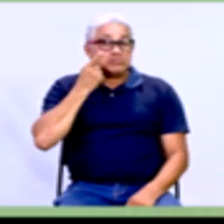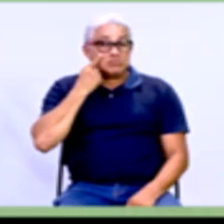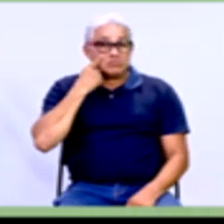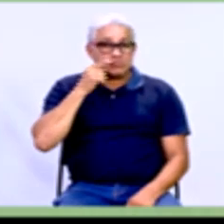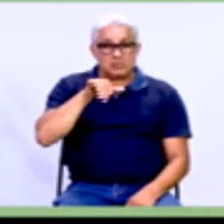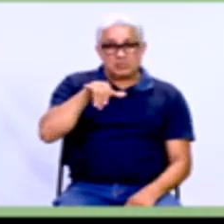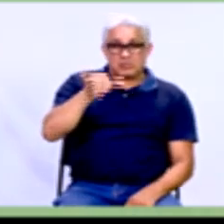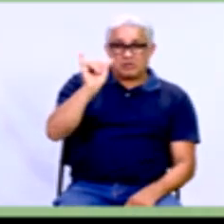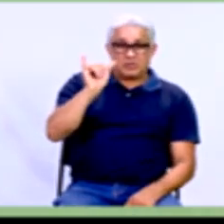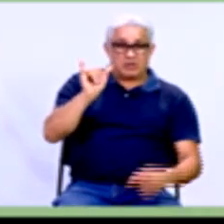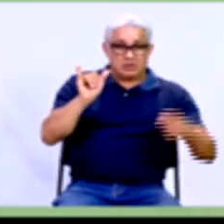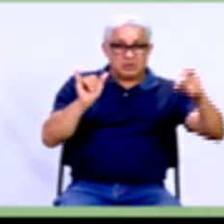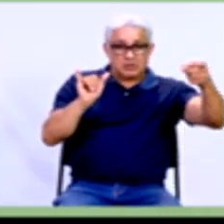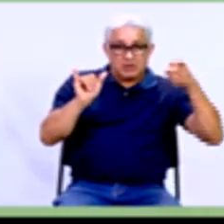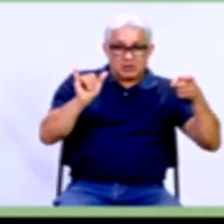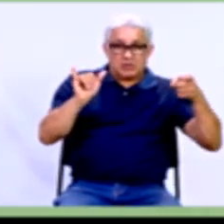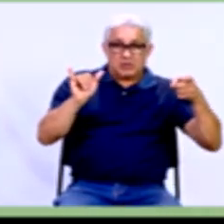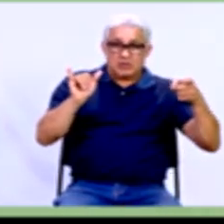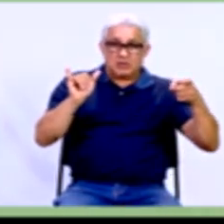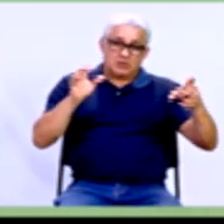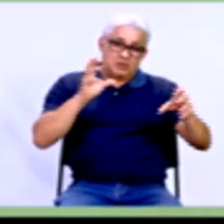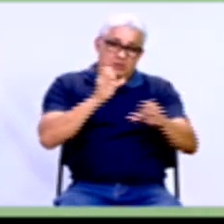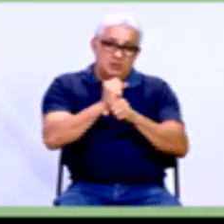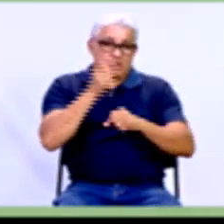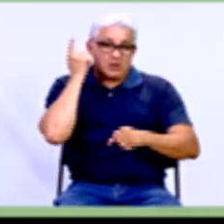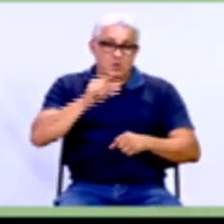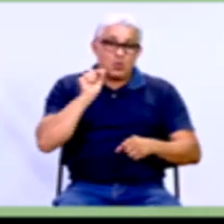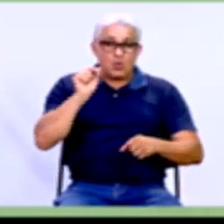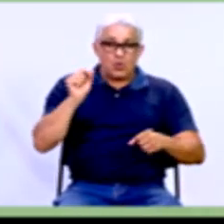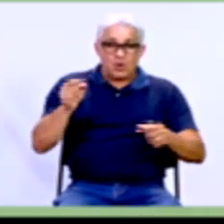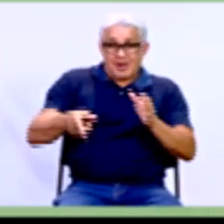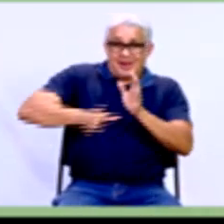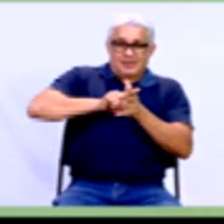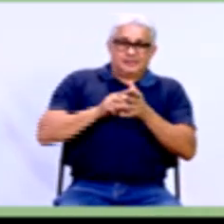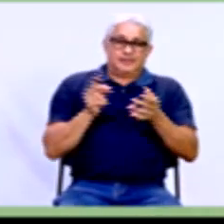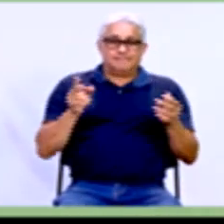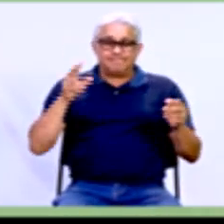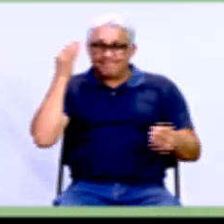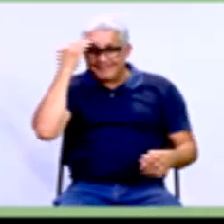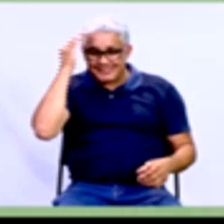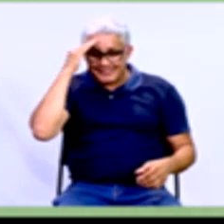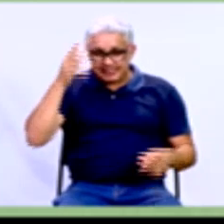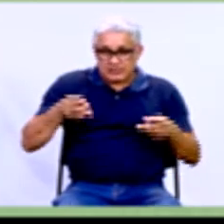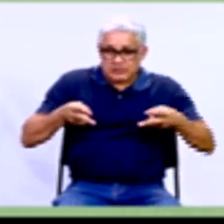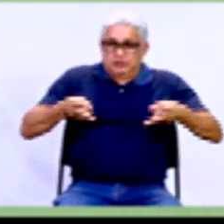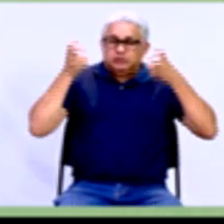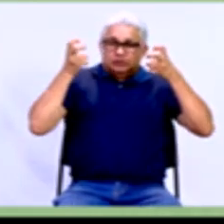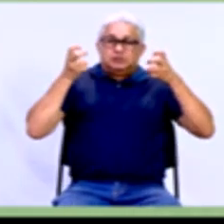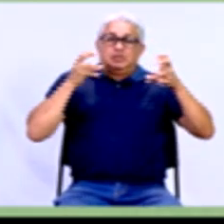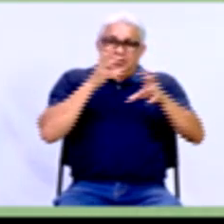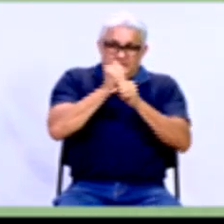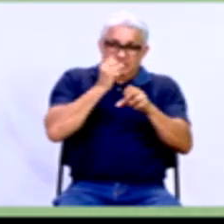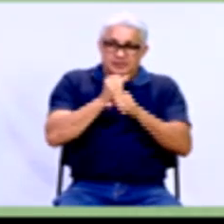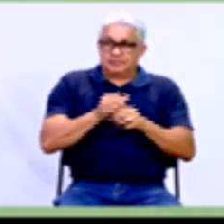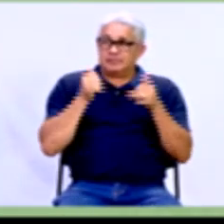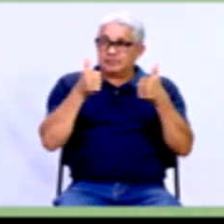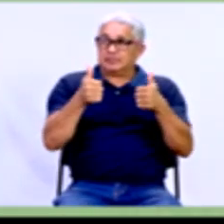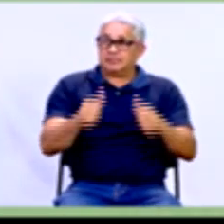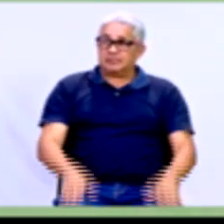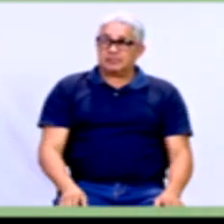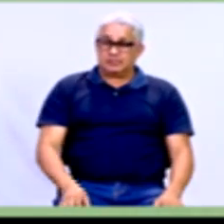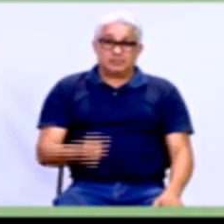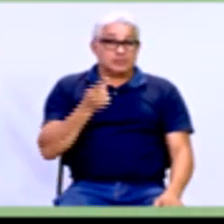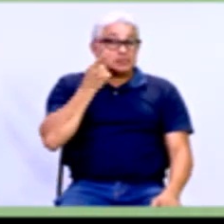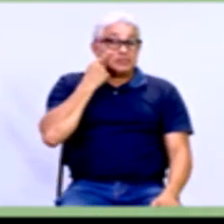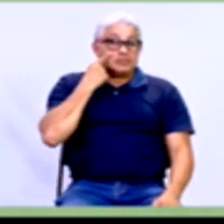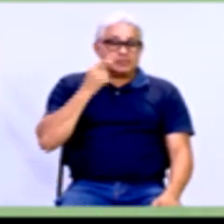para um dado valor de x. Então, a gente vai conseguir prever. Vocês vão entender bastante isso na hora dos cálculos.